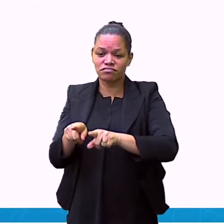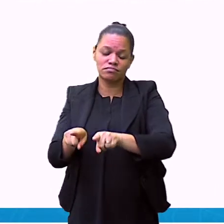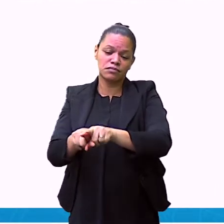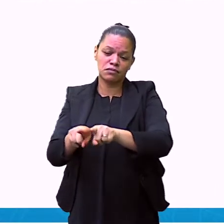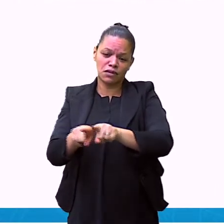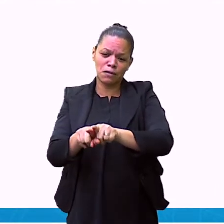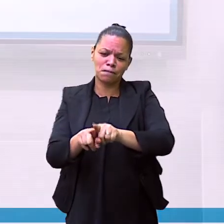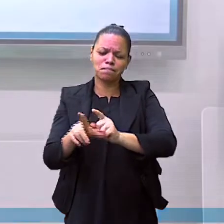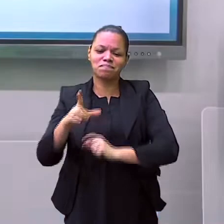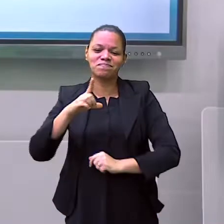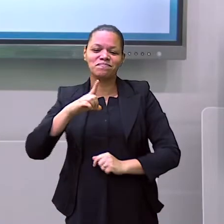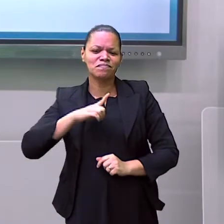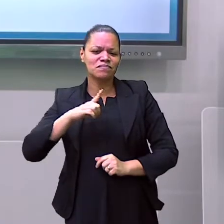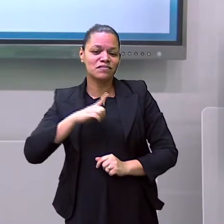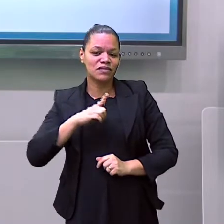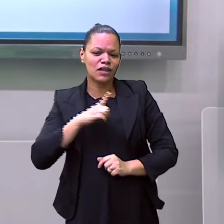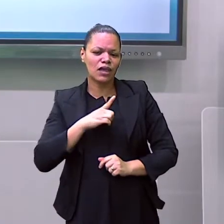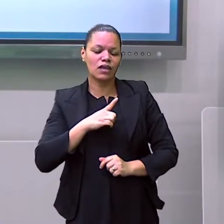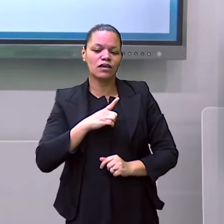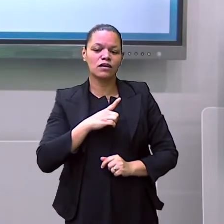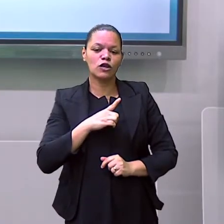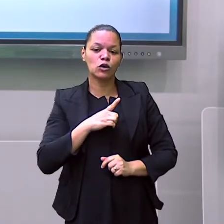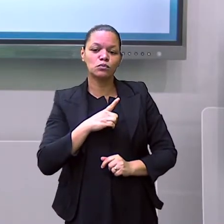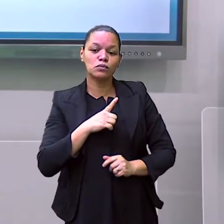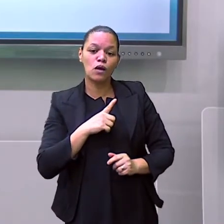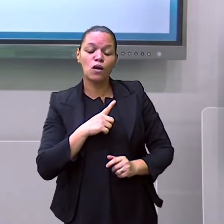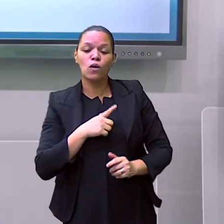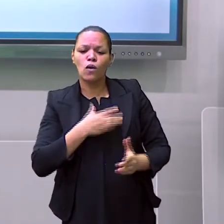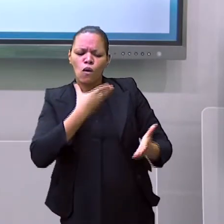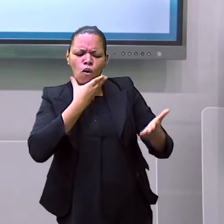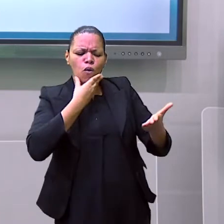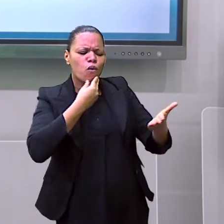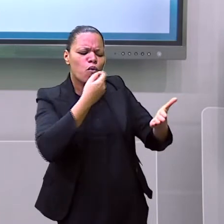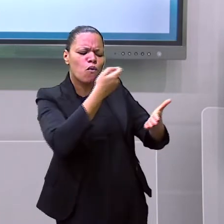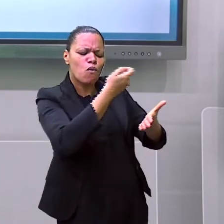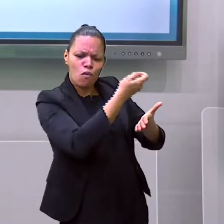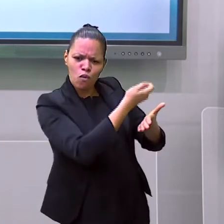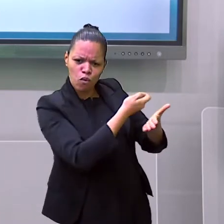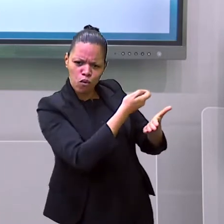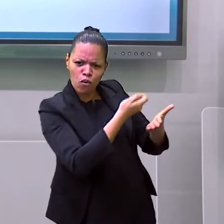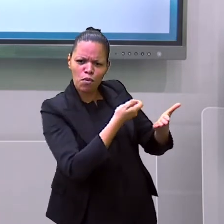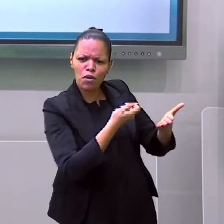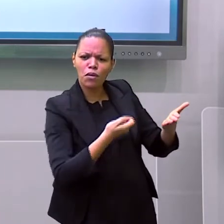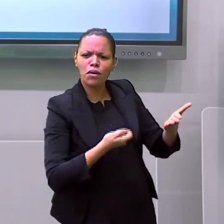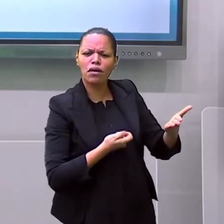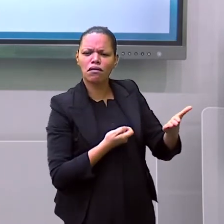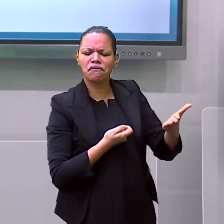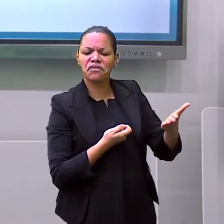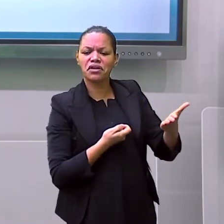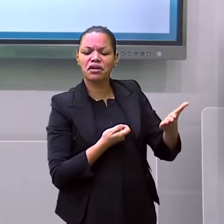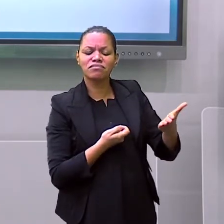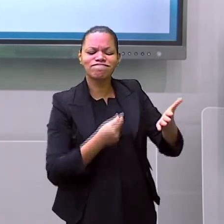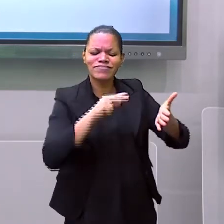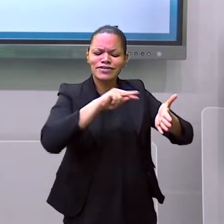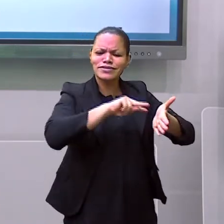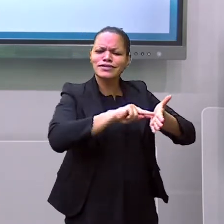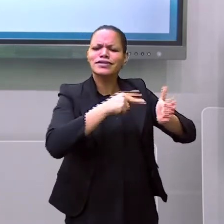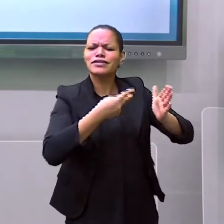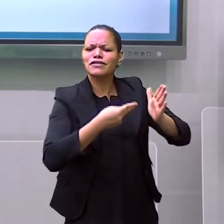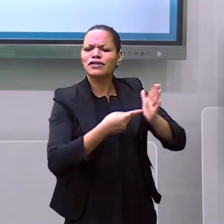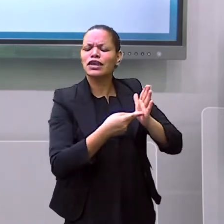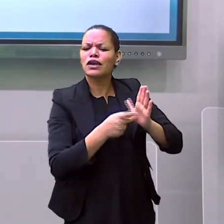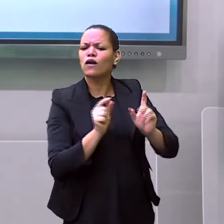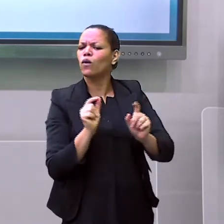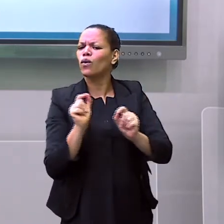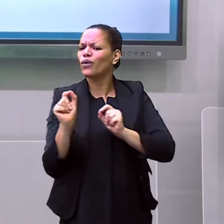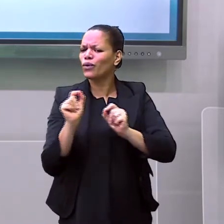para contar a história de uma pessoa. Então, quando alguém vai escrever sobre uma pessoa, ele está